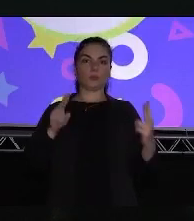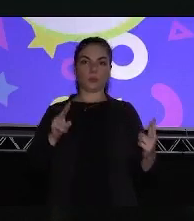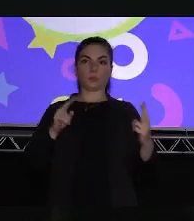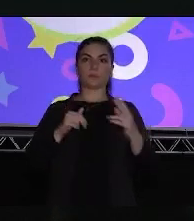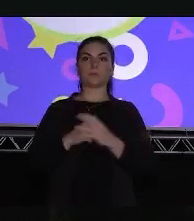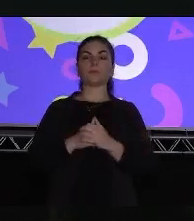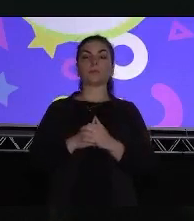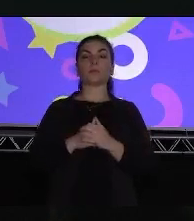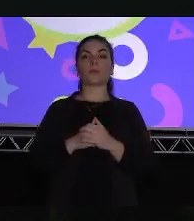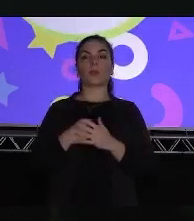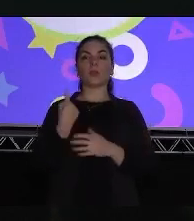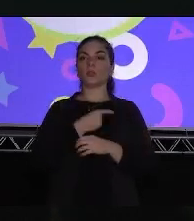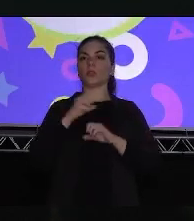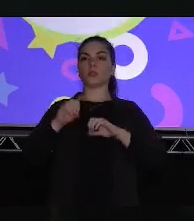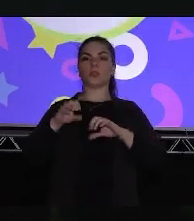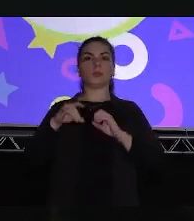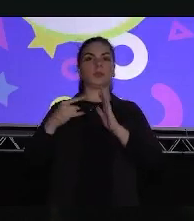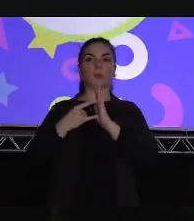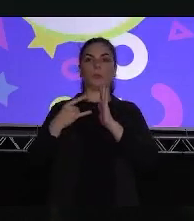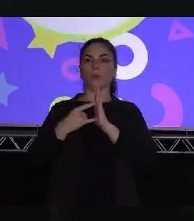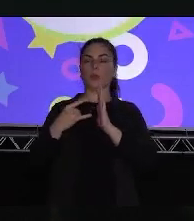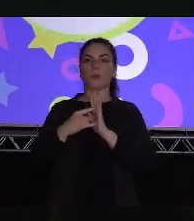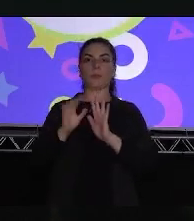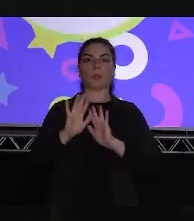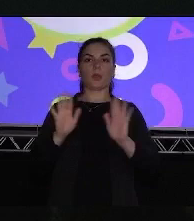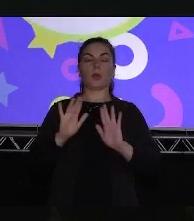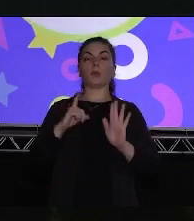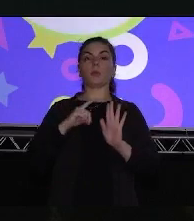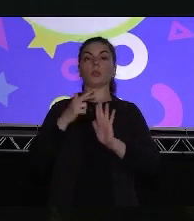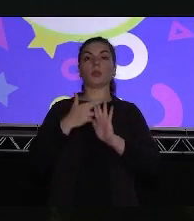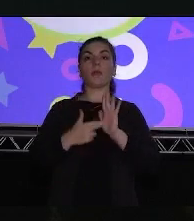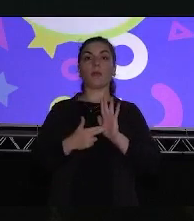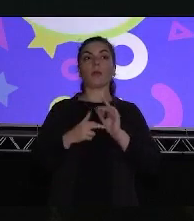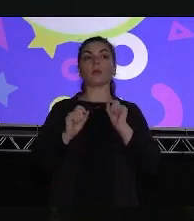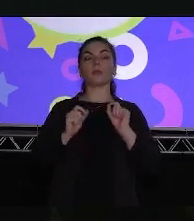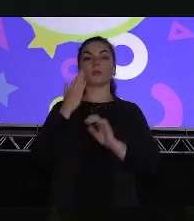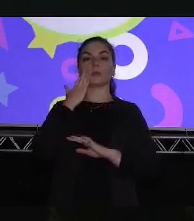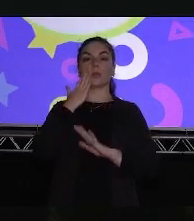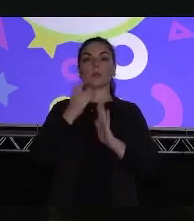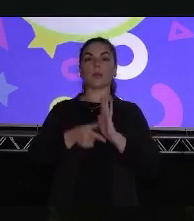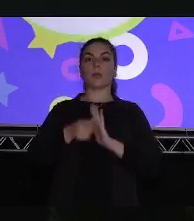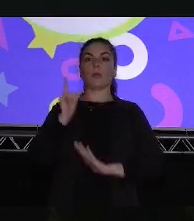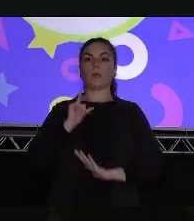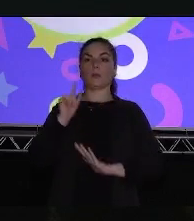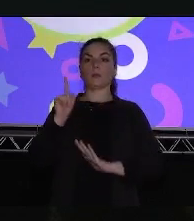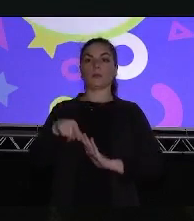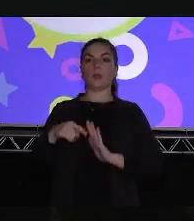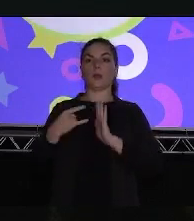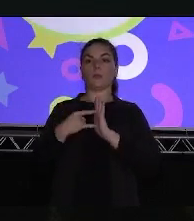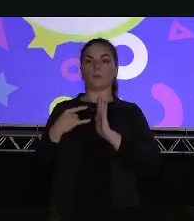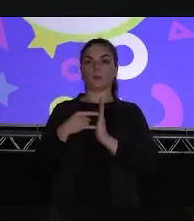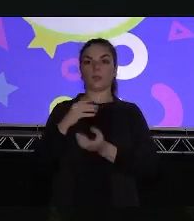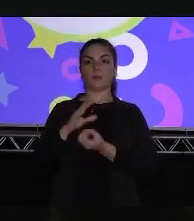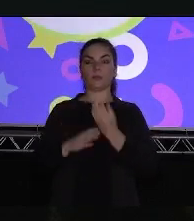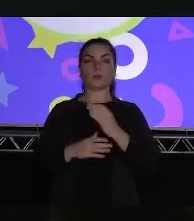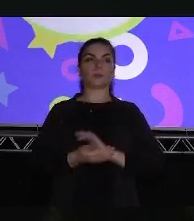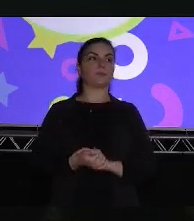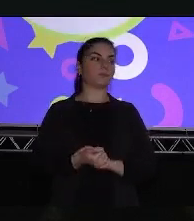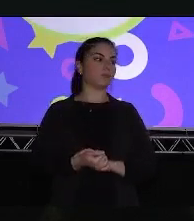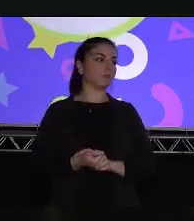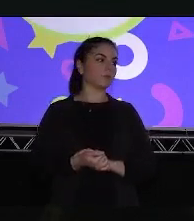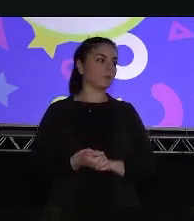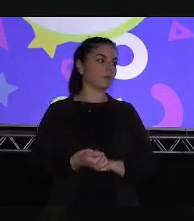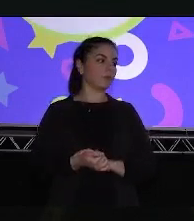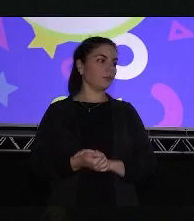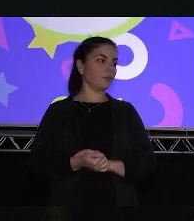a gente não ia ensinar a programar. Ele tem um pré-requisito técnico, que é requisito de fundamentos de programação. Esse aqui é o